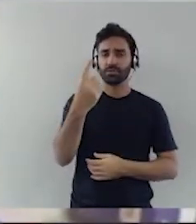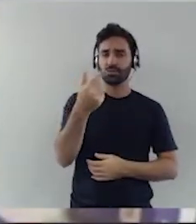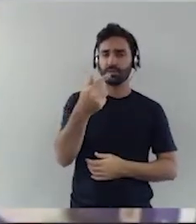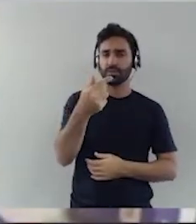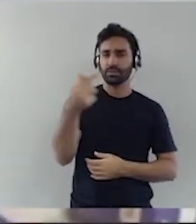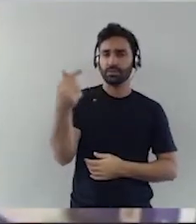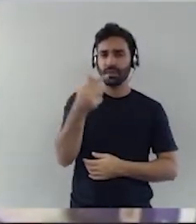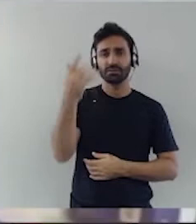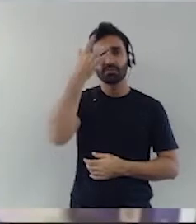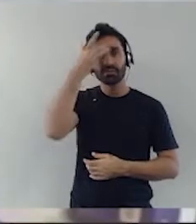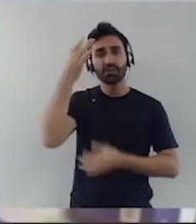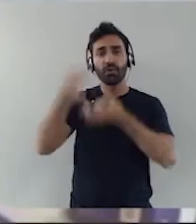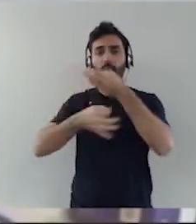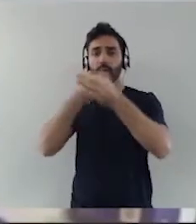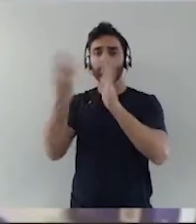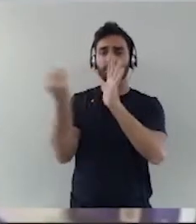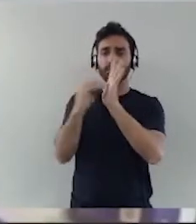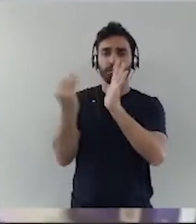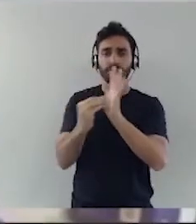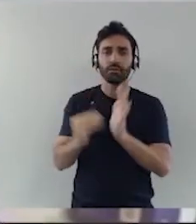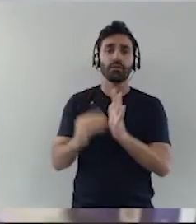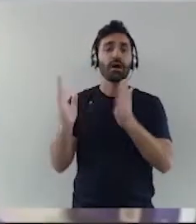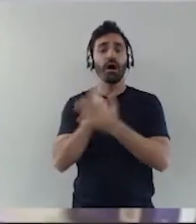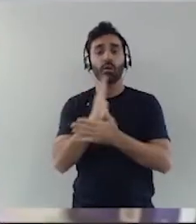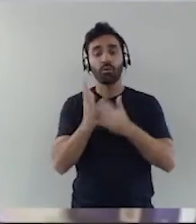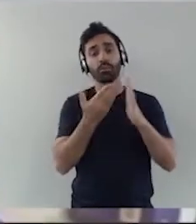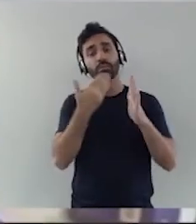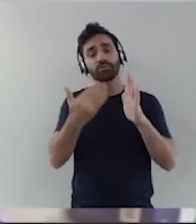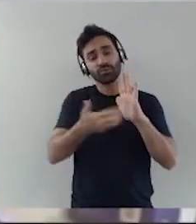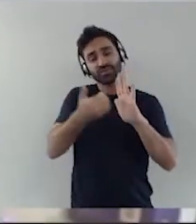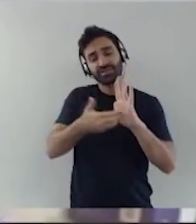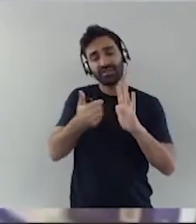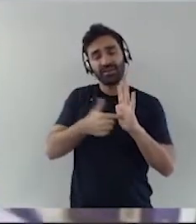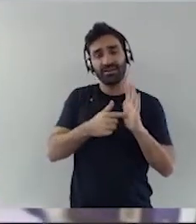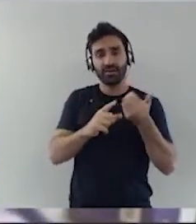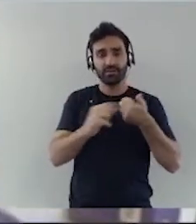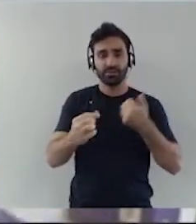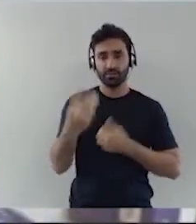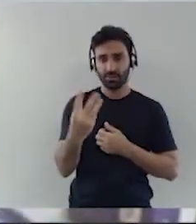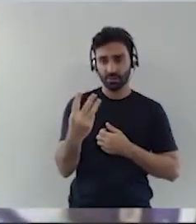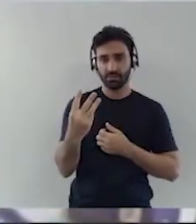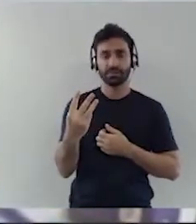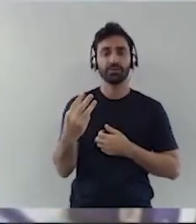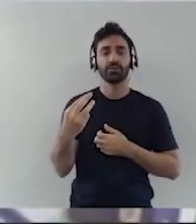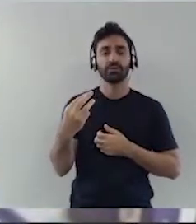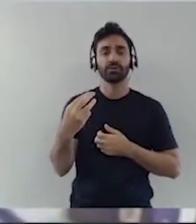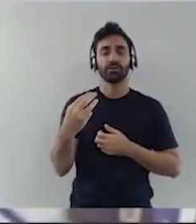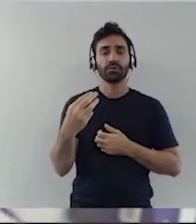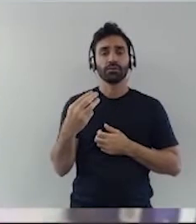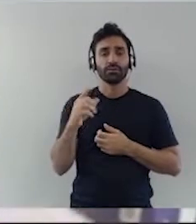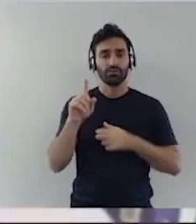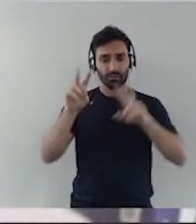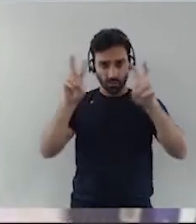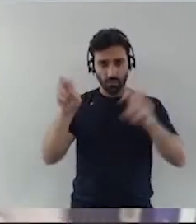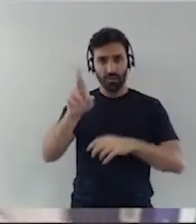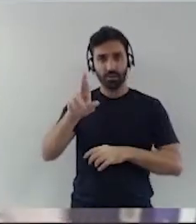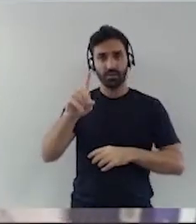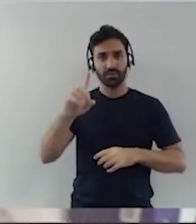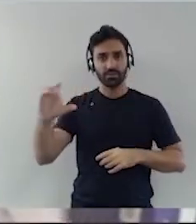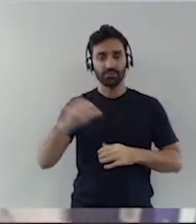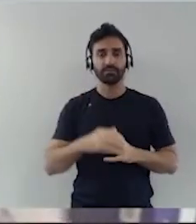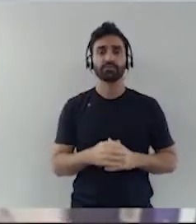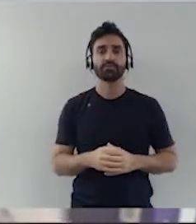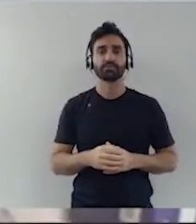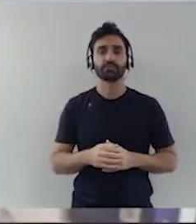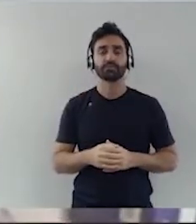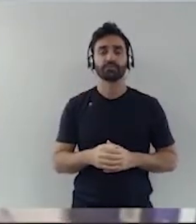emendas, várias delas supressivas do inciso 3 do artigo 1º, que trata justamente do RDC. Na